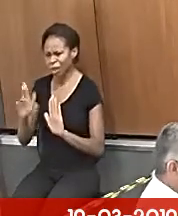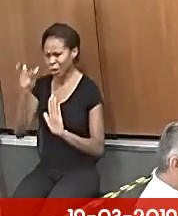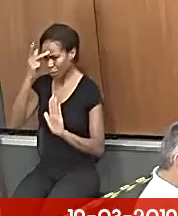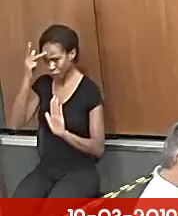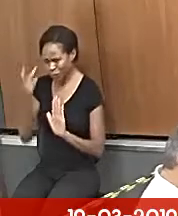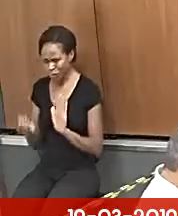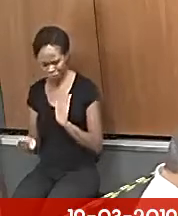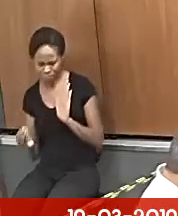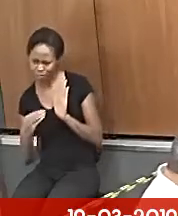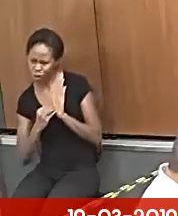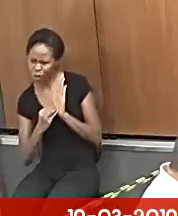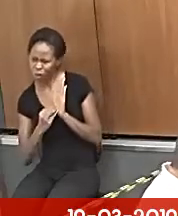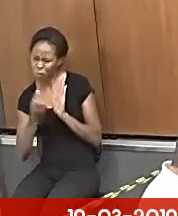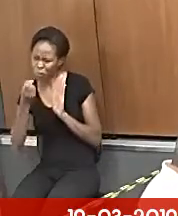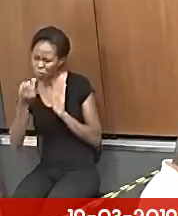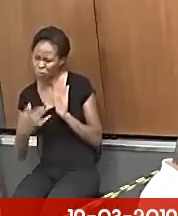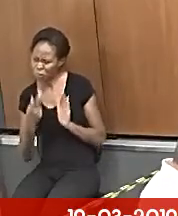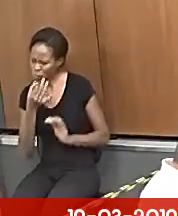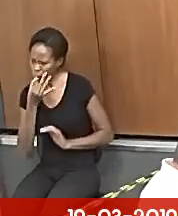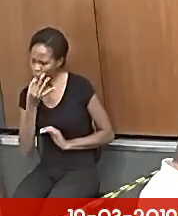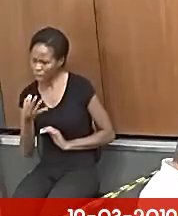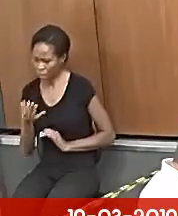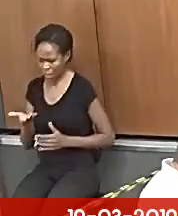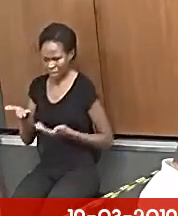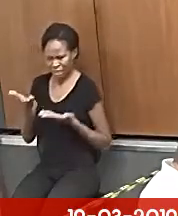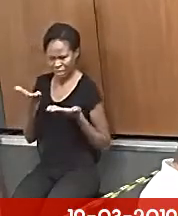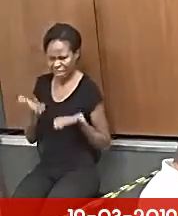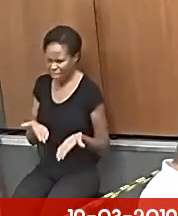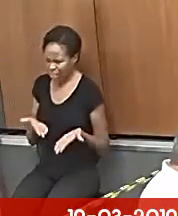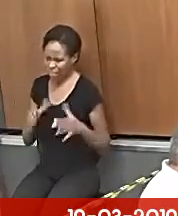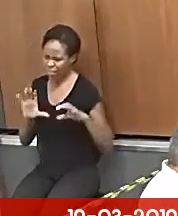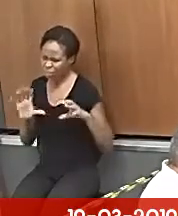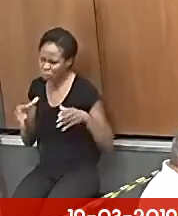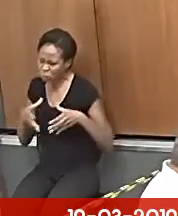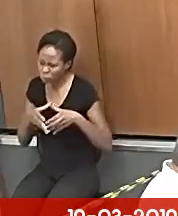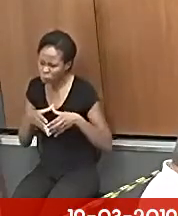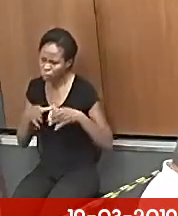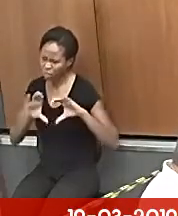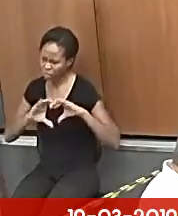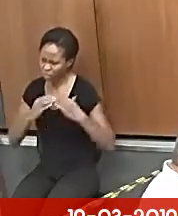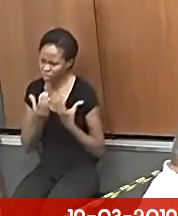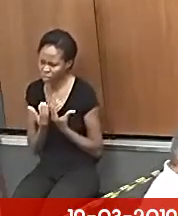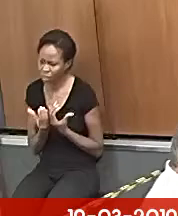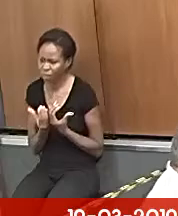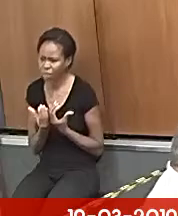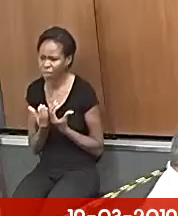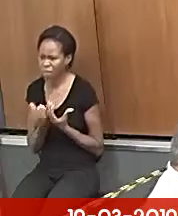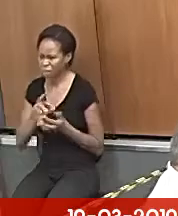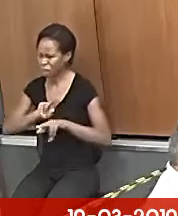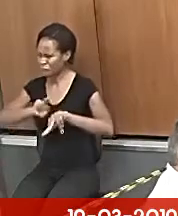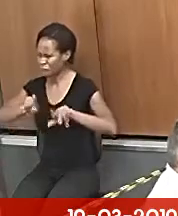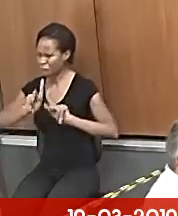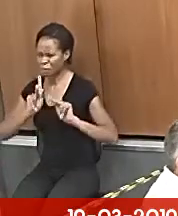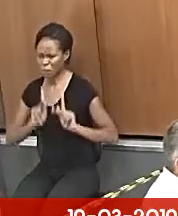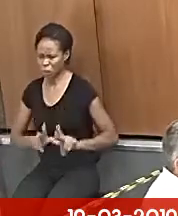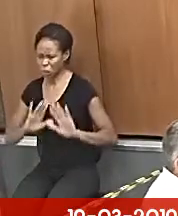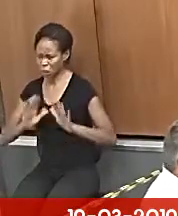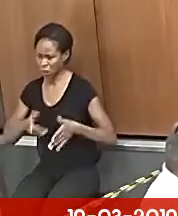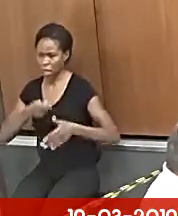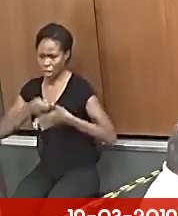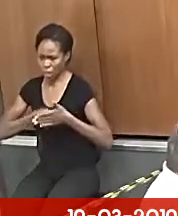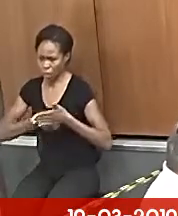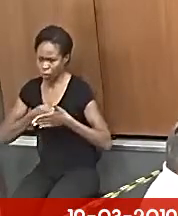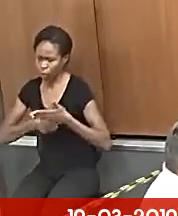por que tem tanta gente que luta por essa bandeira ea gente sabe que não é verdade não é